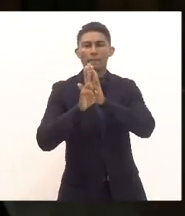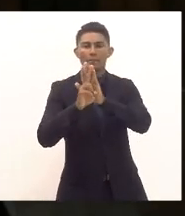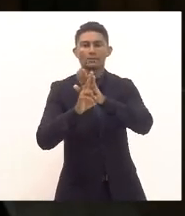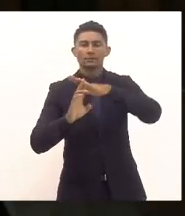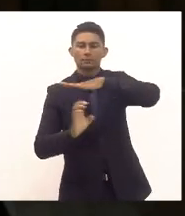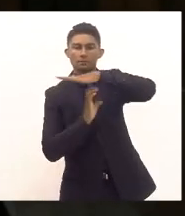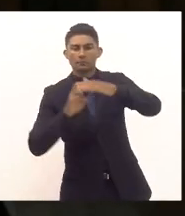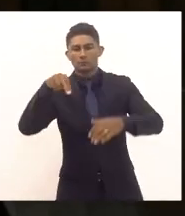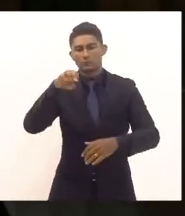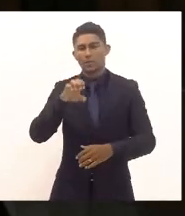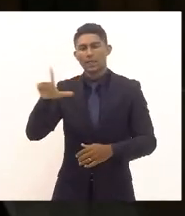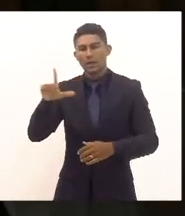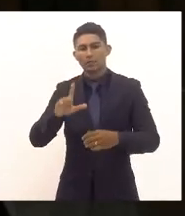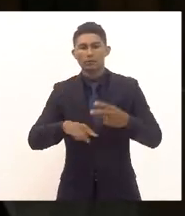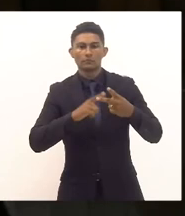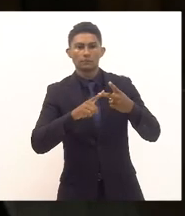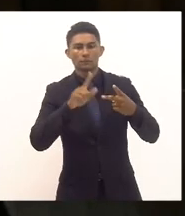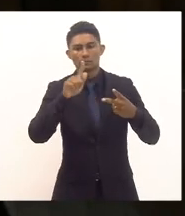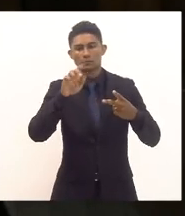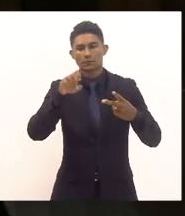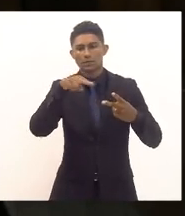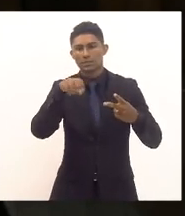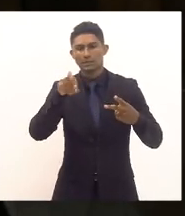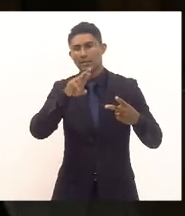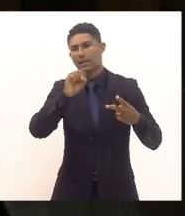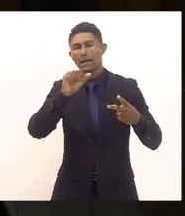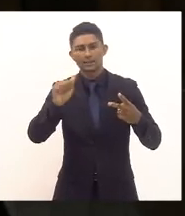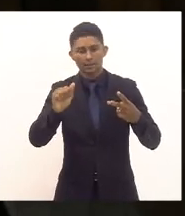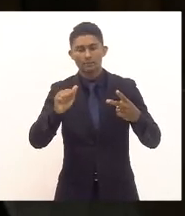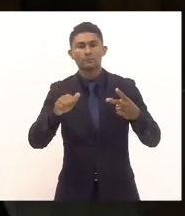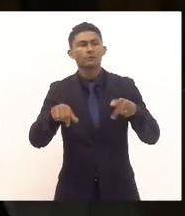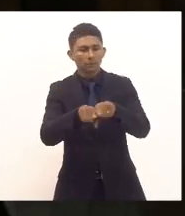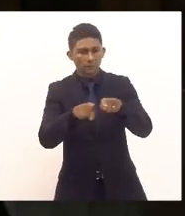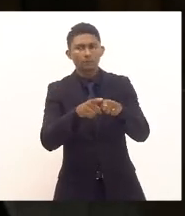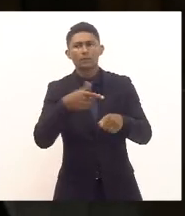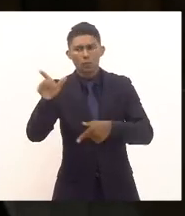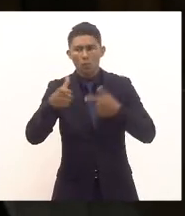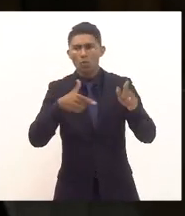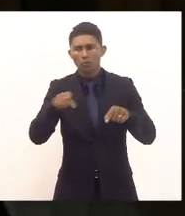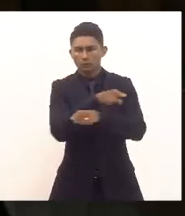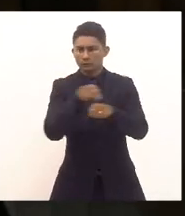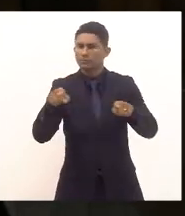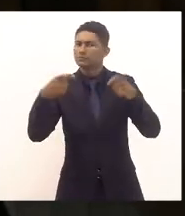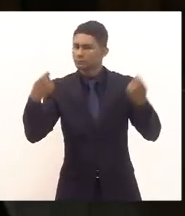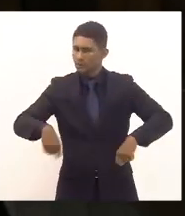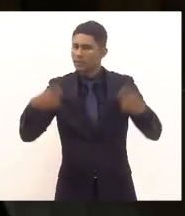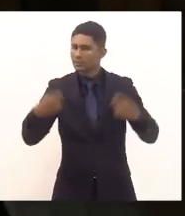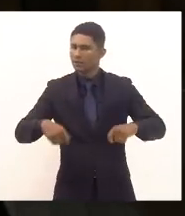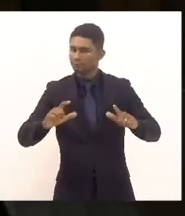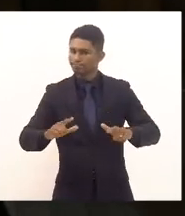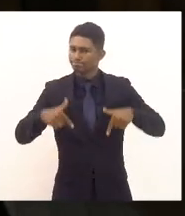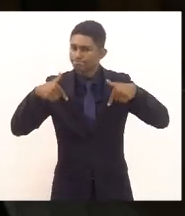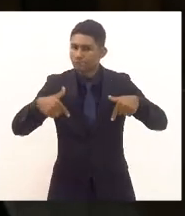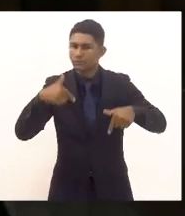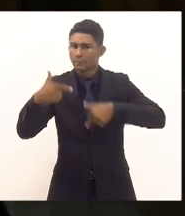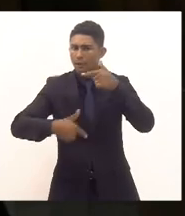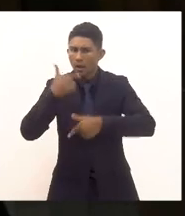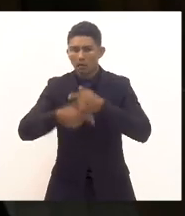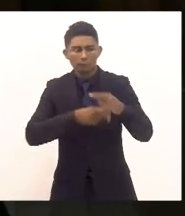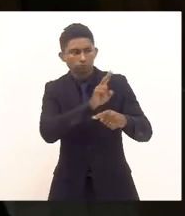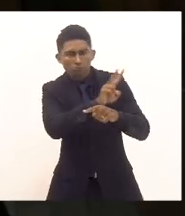enel da Generosa e de tantos outros órgãos que teriam se ocupar mais dessa fiscalização